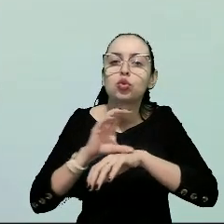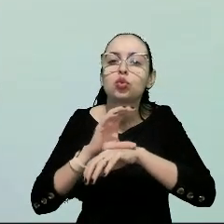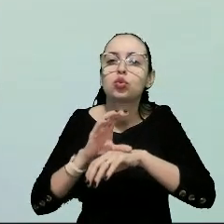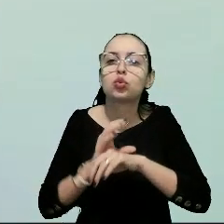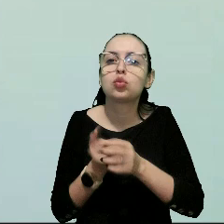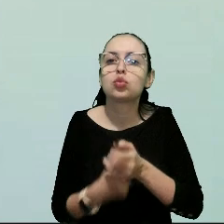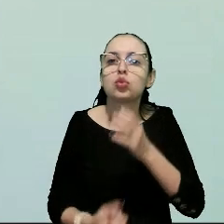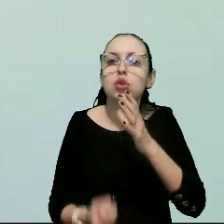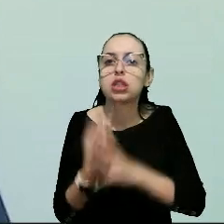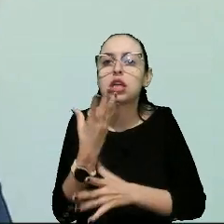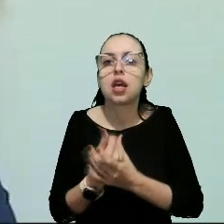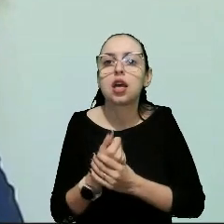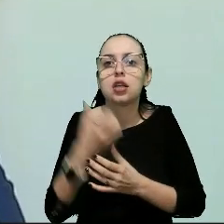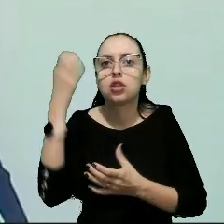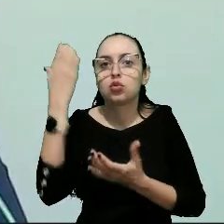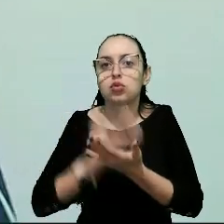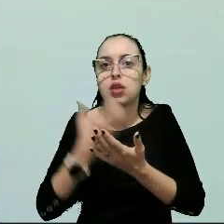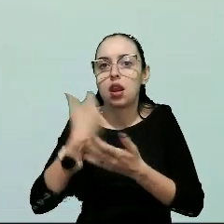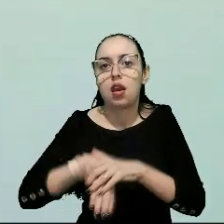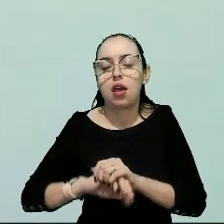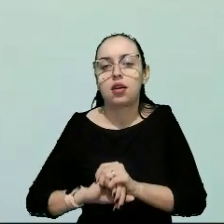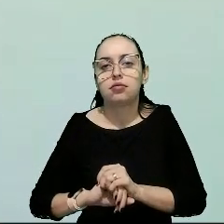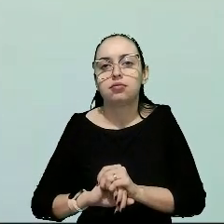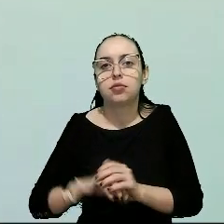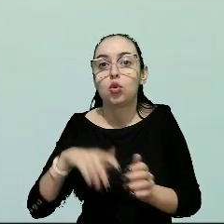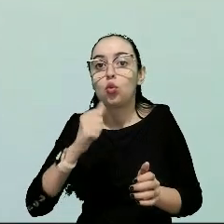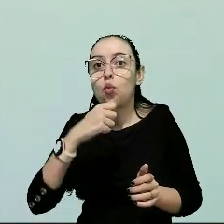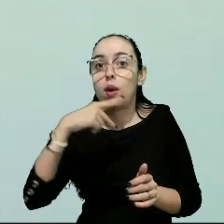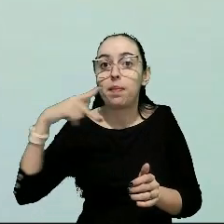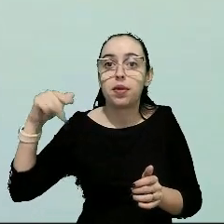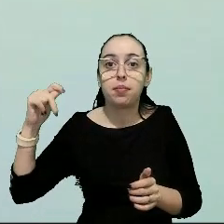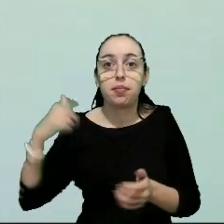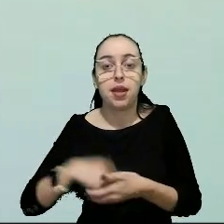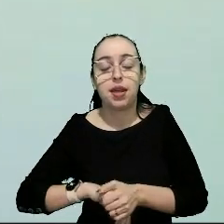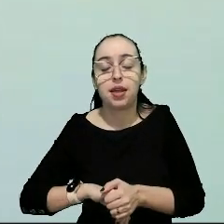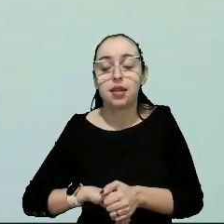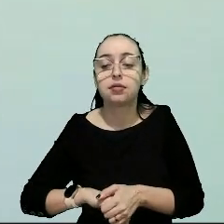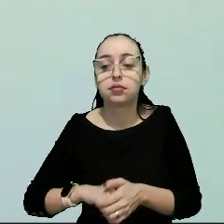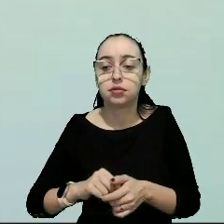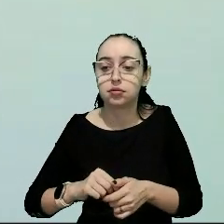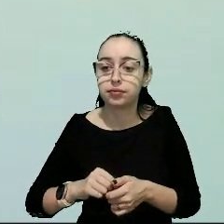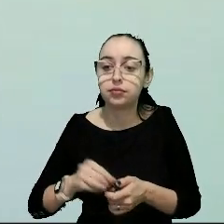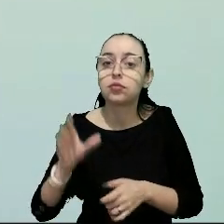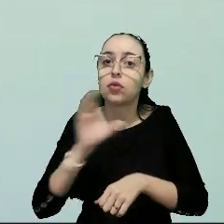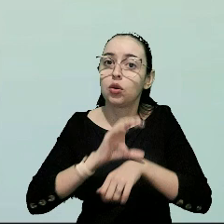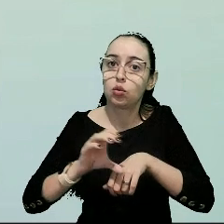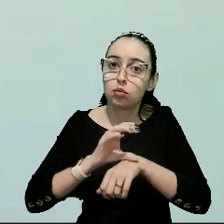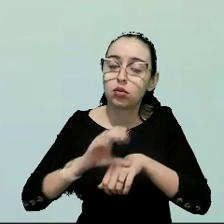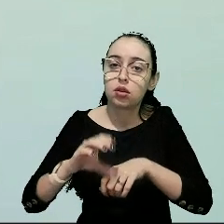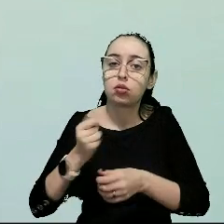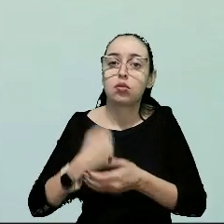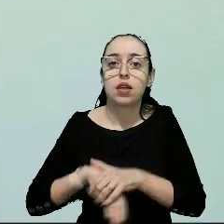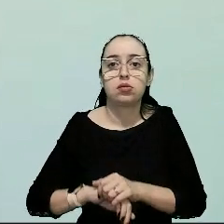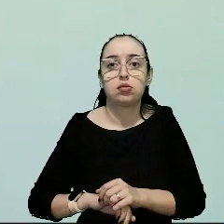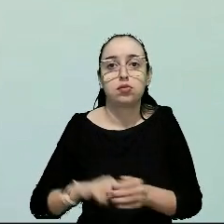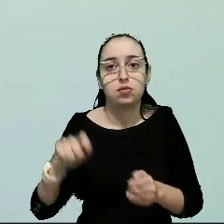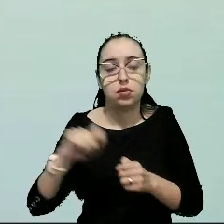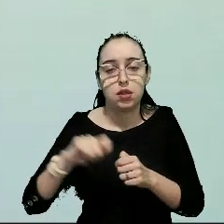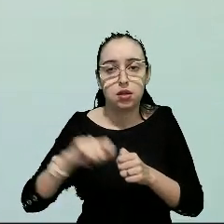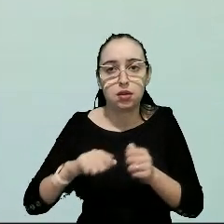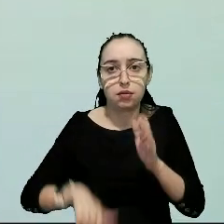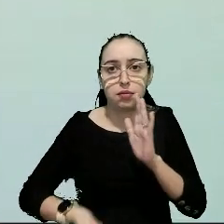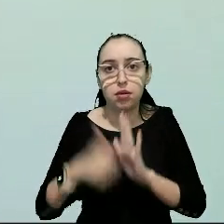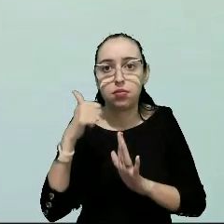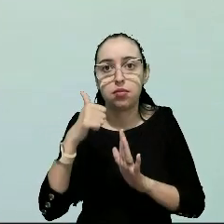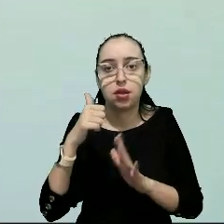de italiano pelo celular. No aplicativo do celular, ela está fazendo curso de italiano e